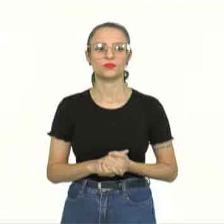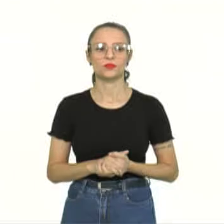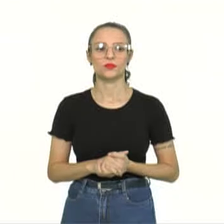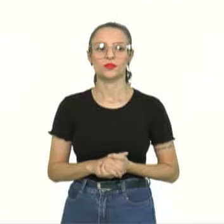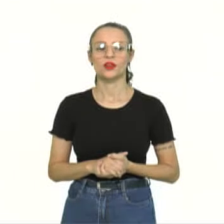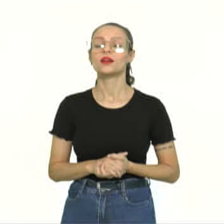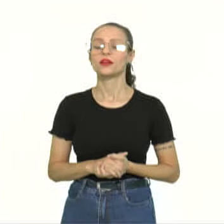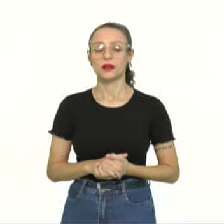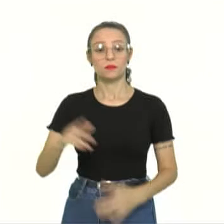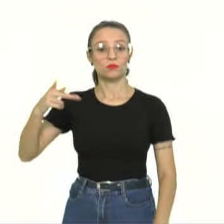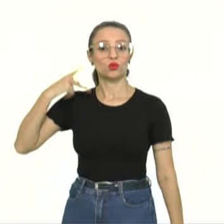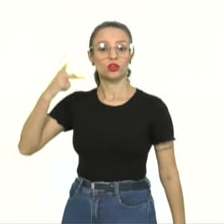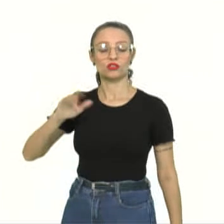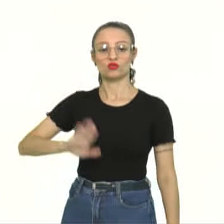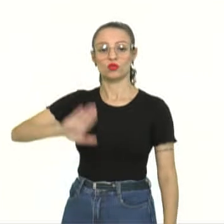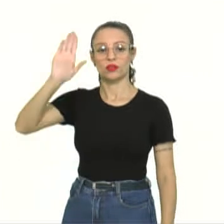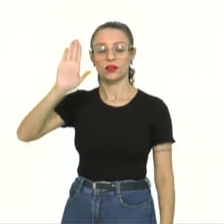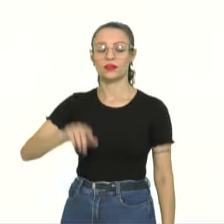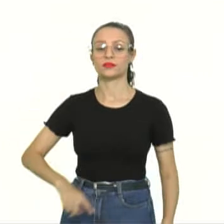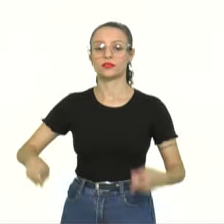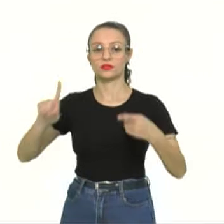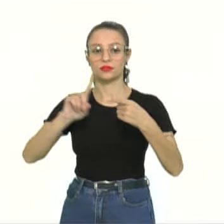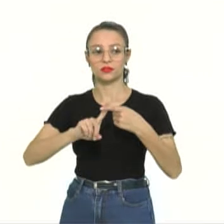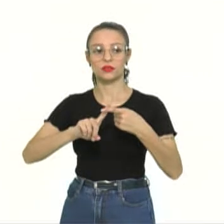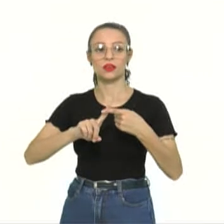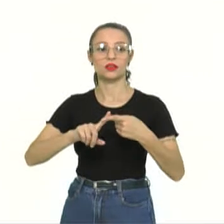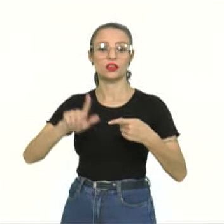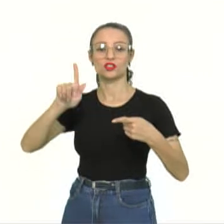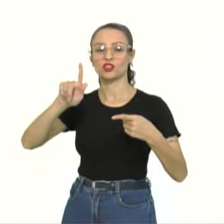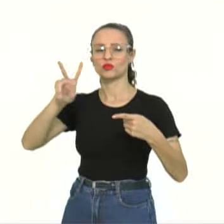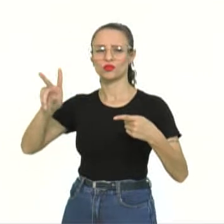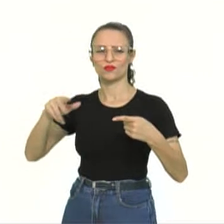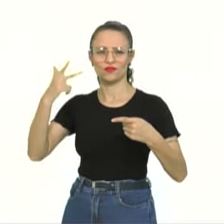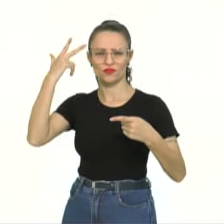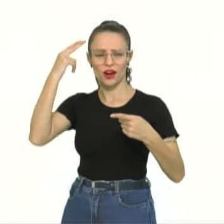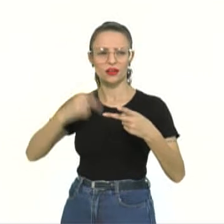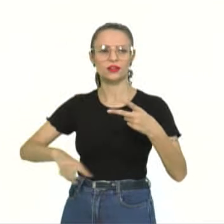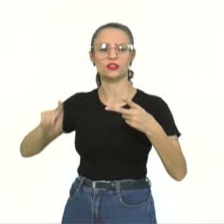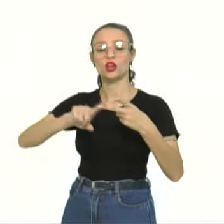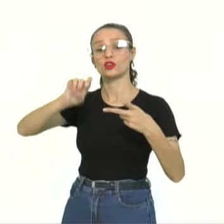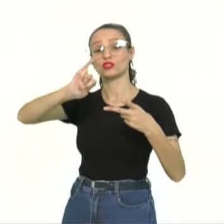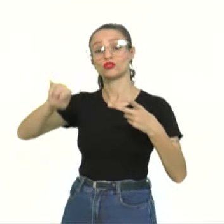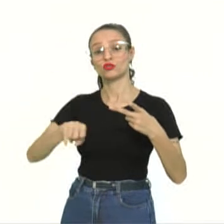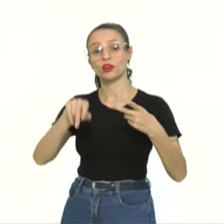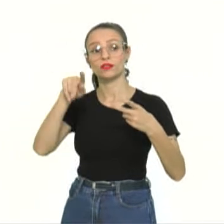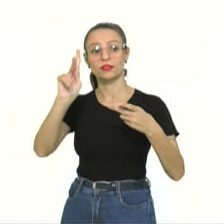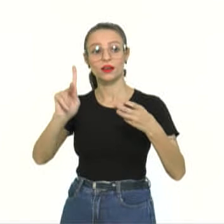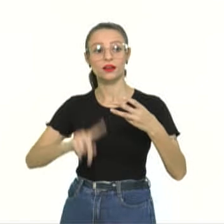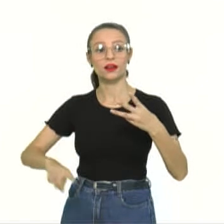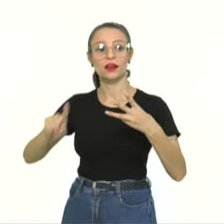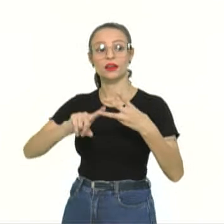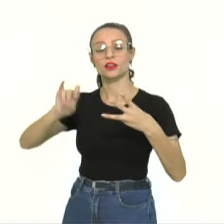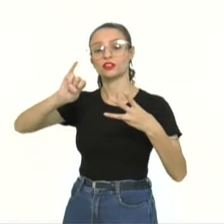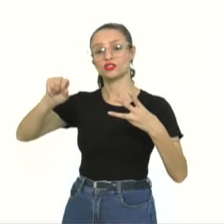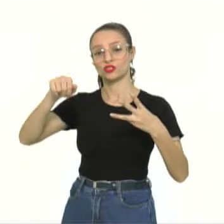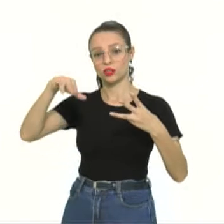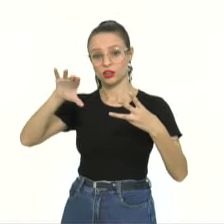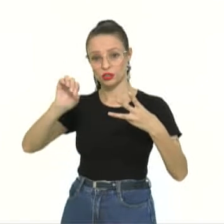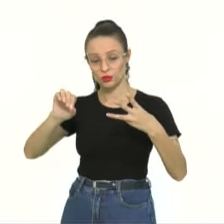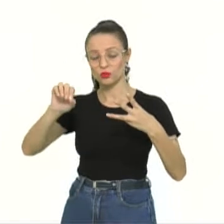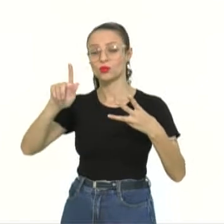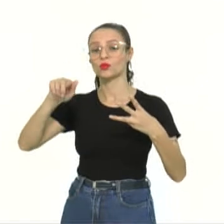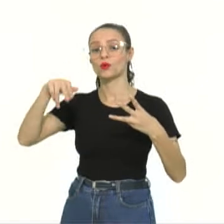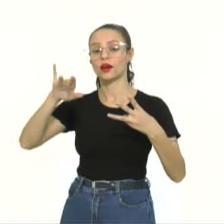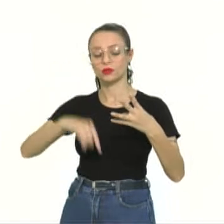políticos populistas a gente tem Getúlio Vargas uma imagem dele aqui Juscelino Kubitschek Jânio Quadros João